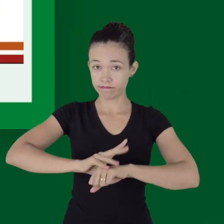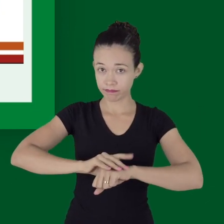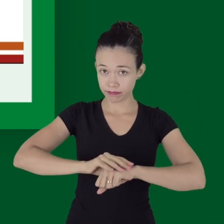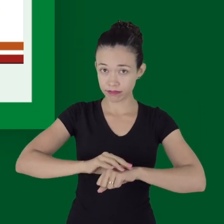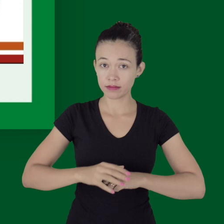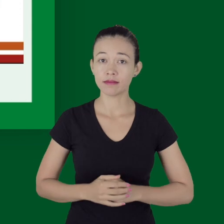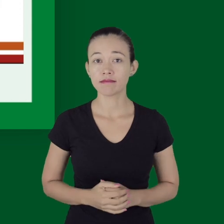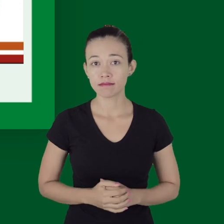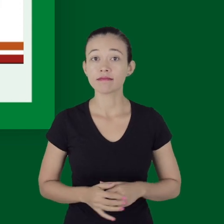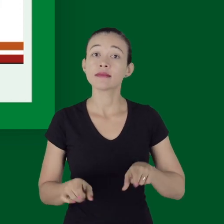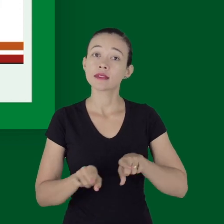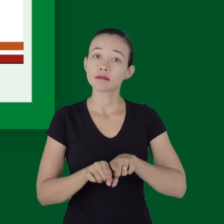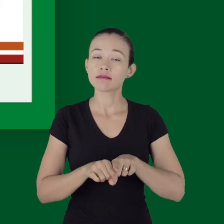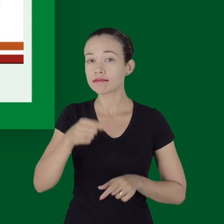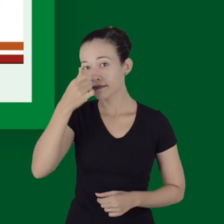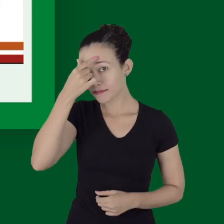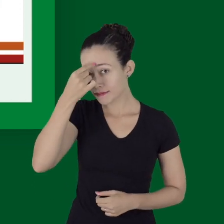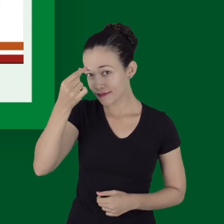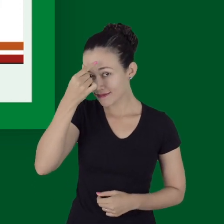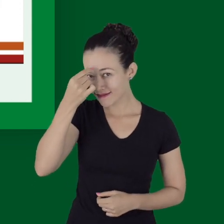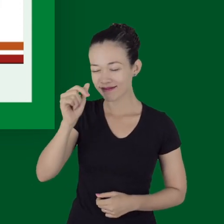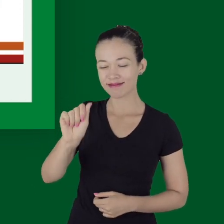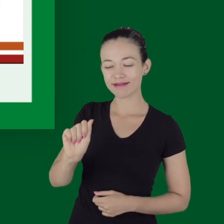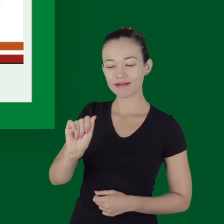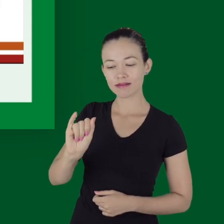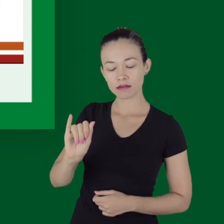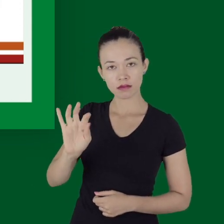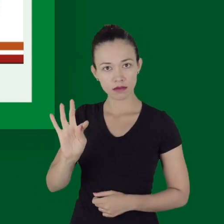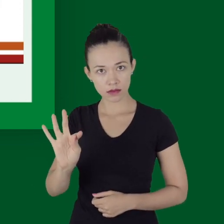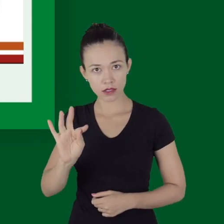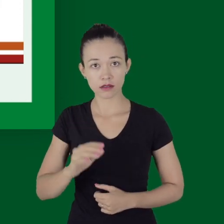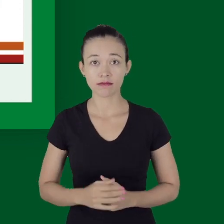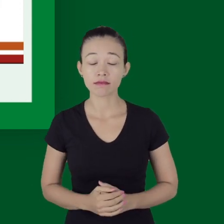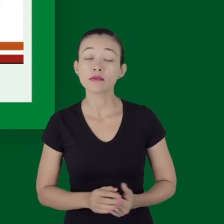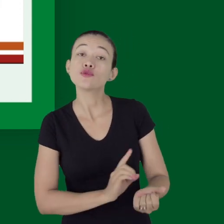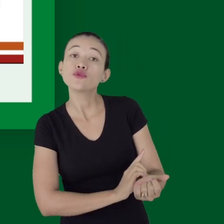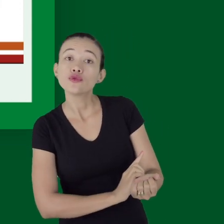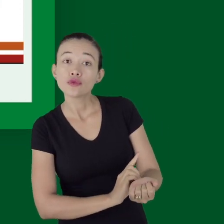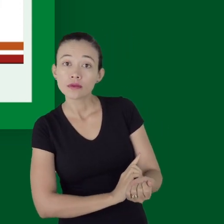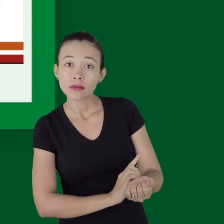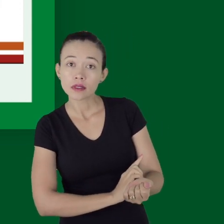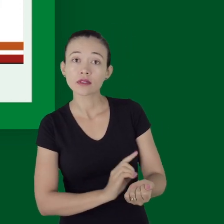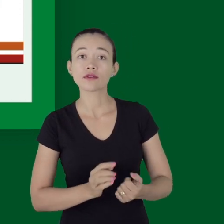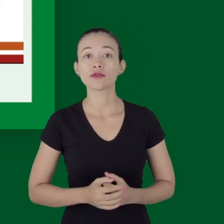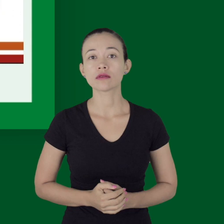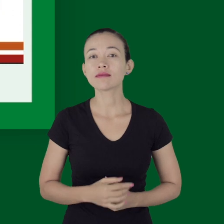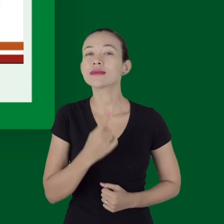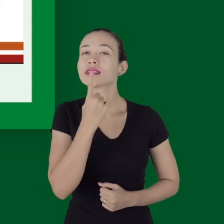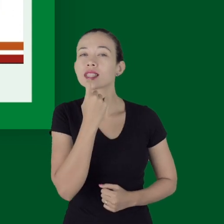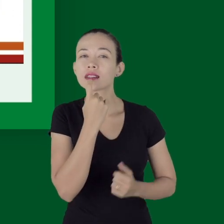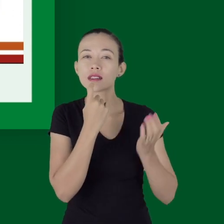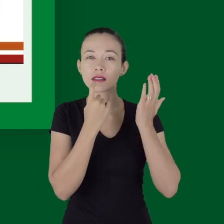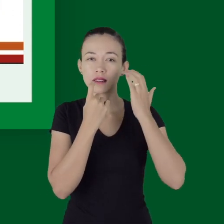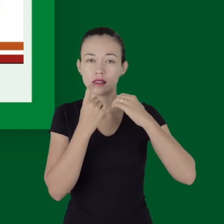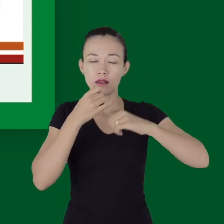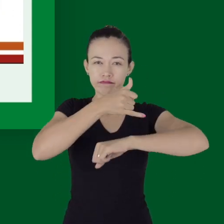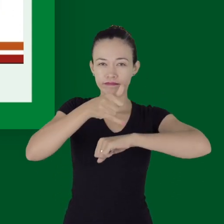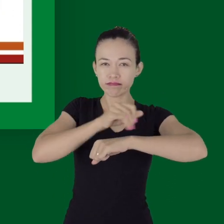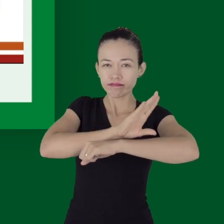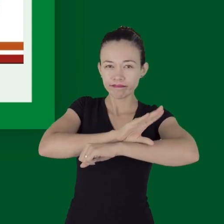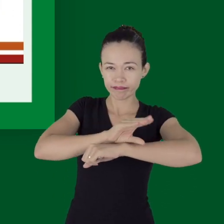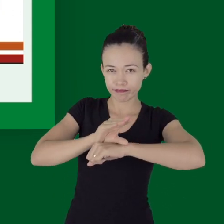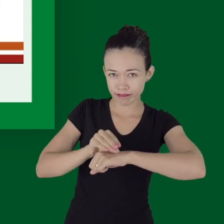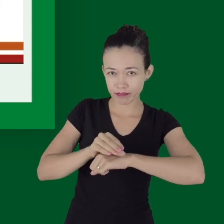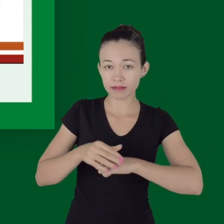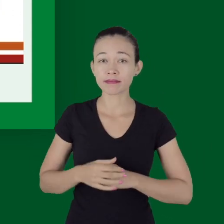trombo, a doença coronariana, AIT, que é o acidente isquêmico transitório, diabetes mellitus,